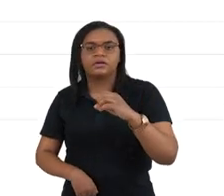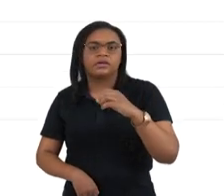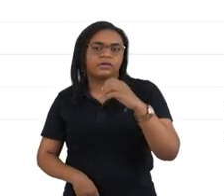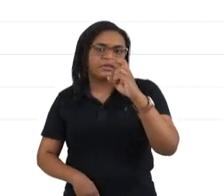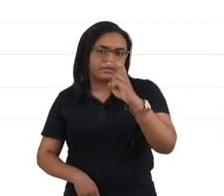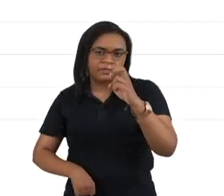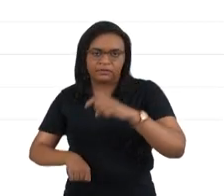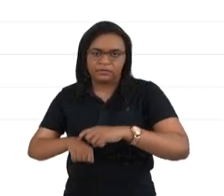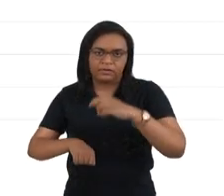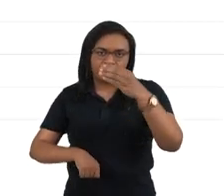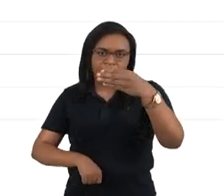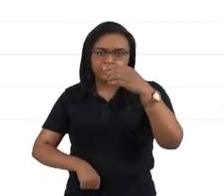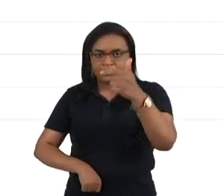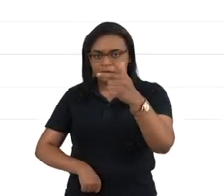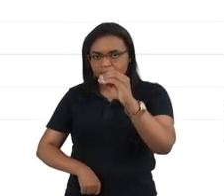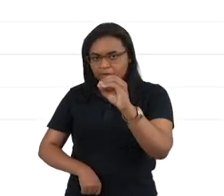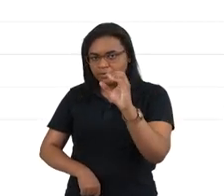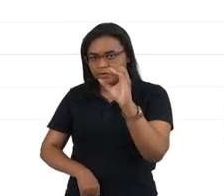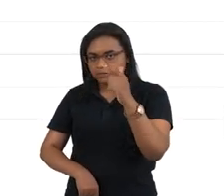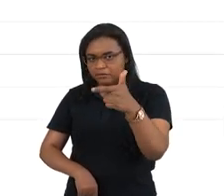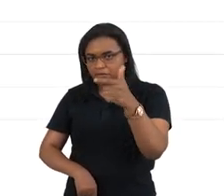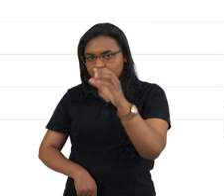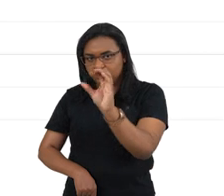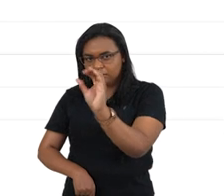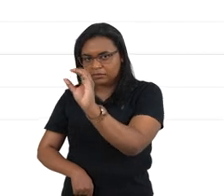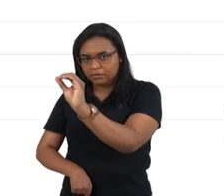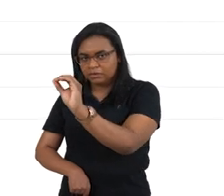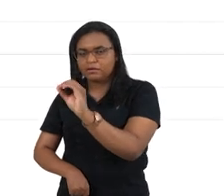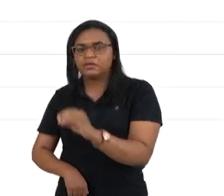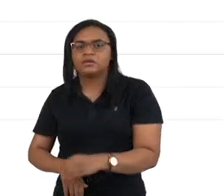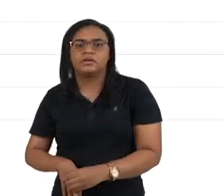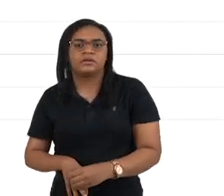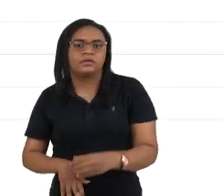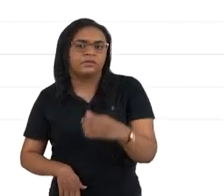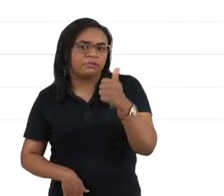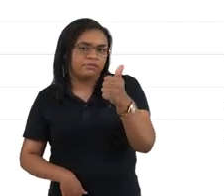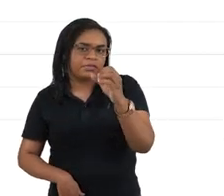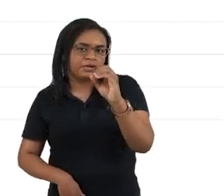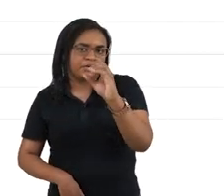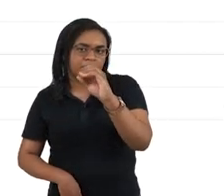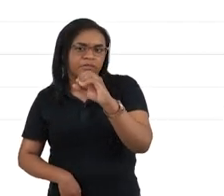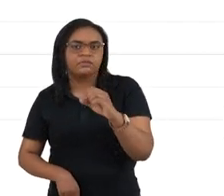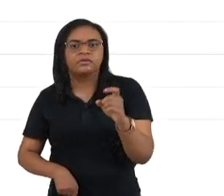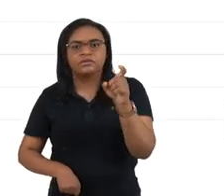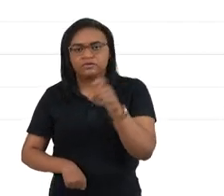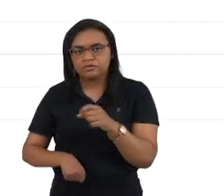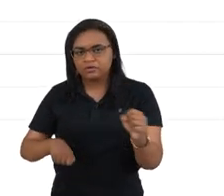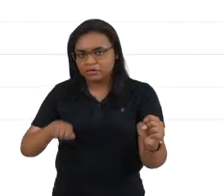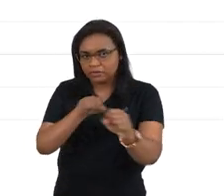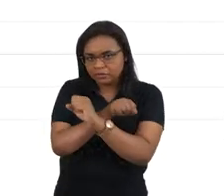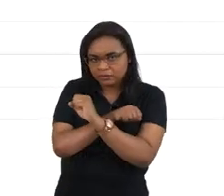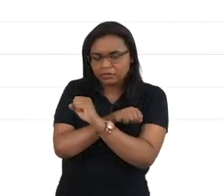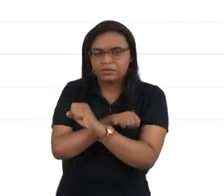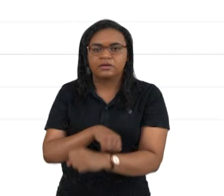20, 2 zeros. Então, agora é só multiplicar cruzado. Eu vou ter 1.000x igual 2 vezes 2,